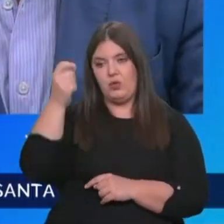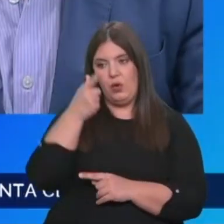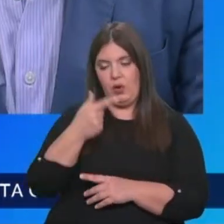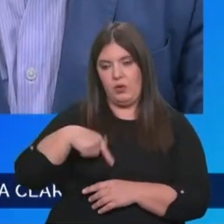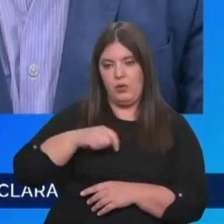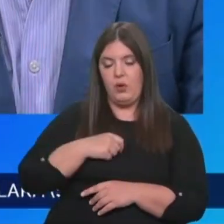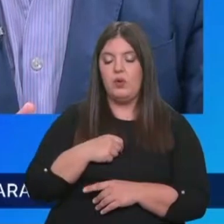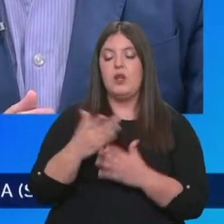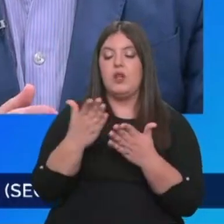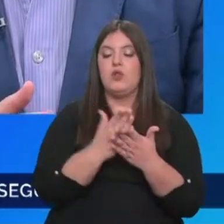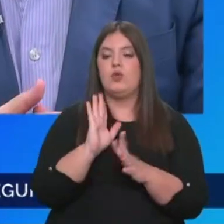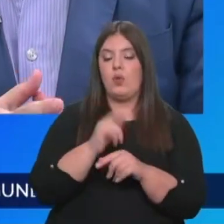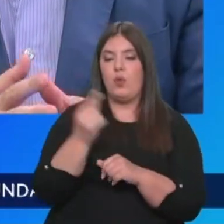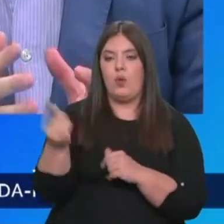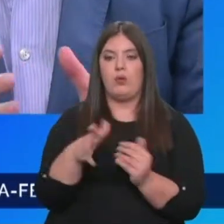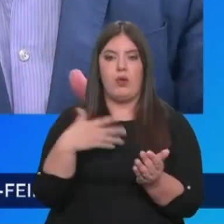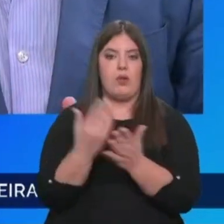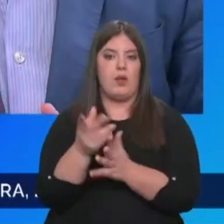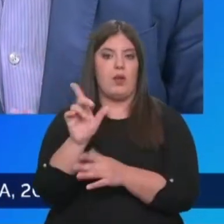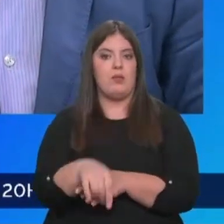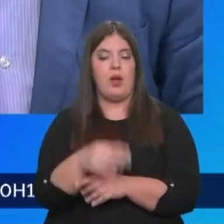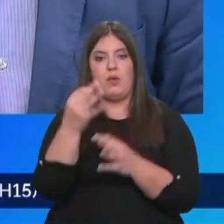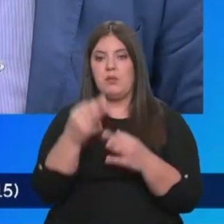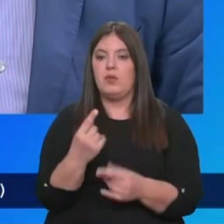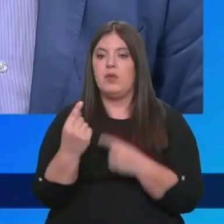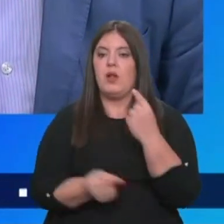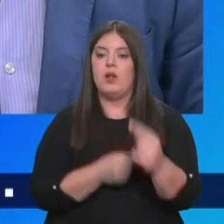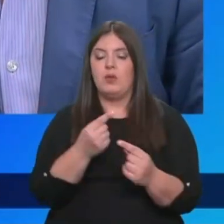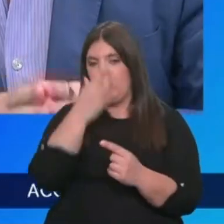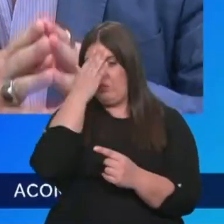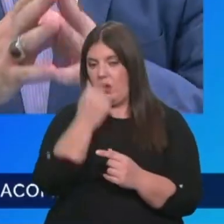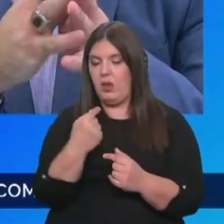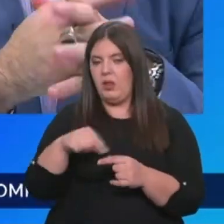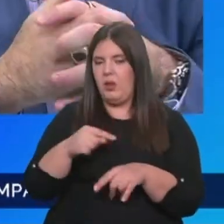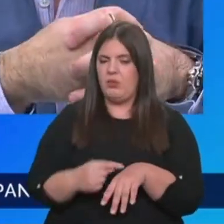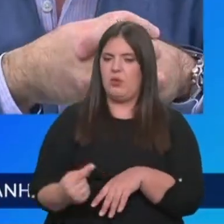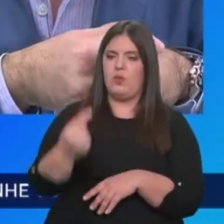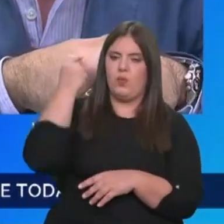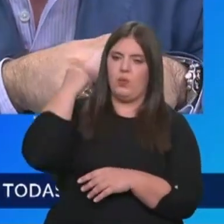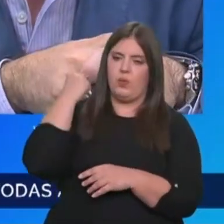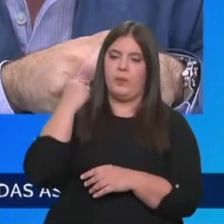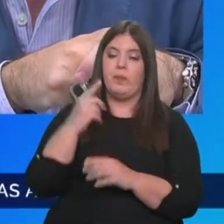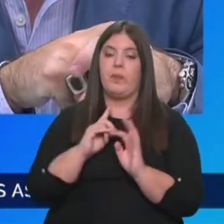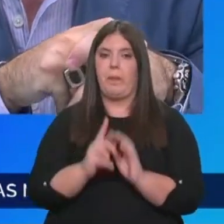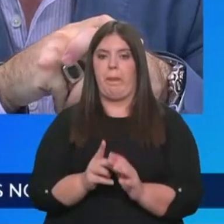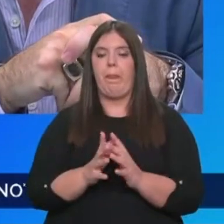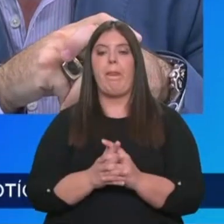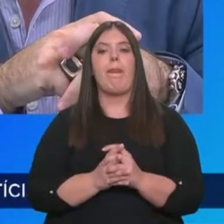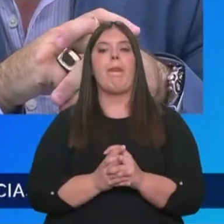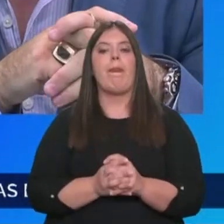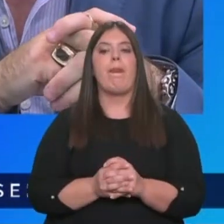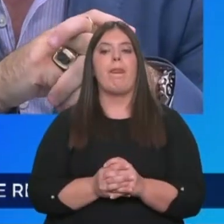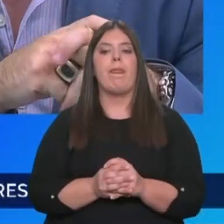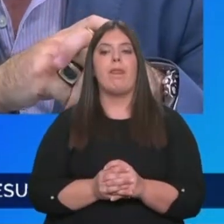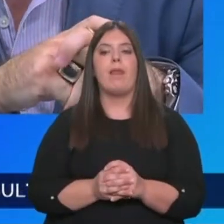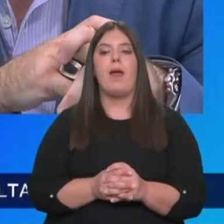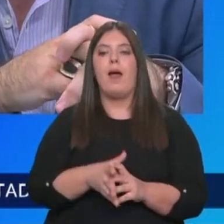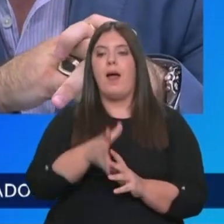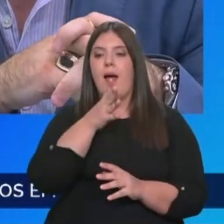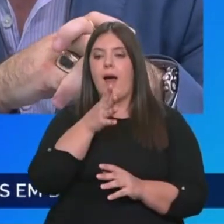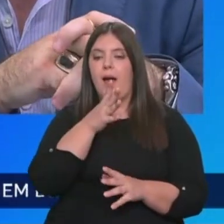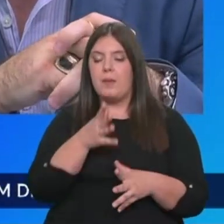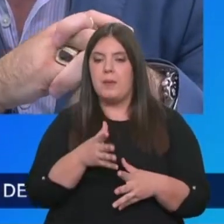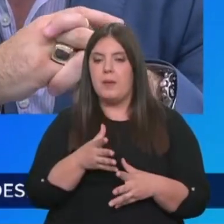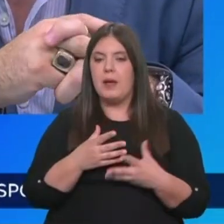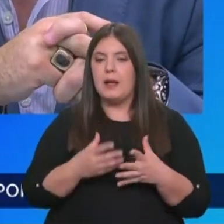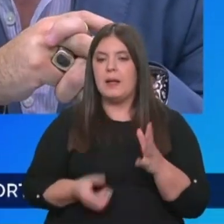É um outro estudo que traz também mais algumas confirmações a uma ideia que nós já tínhamos há algum tempo, e que é o seguinte: quem é que cria água no